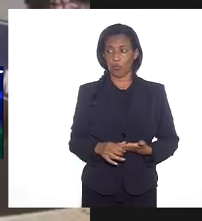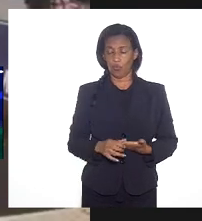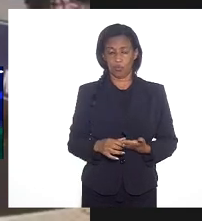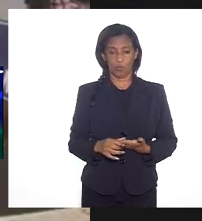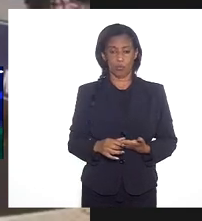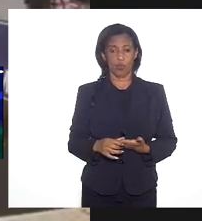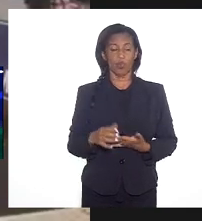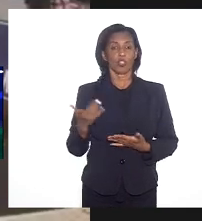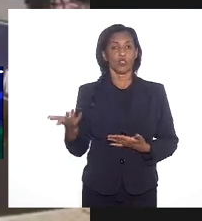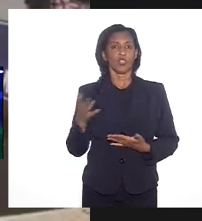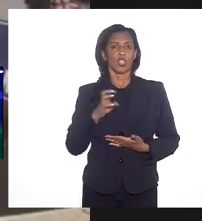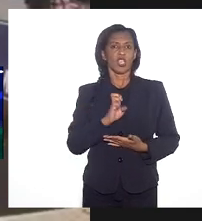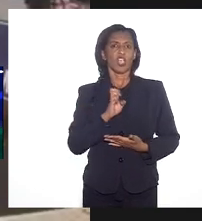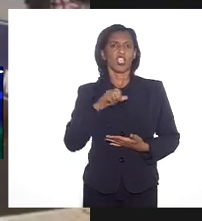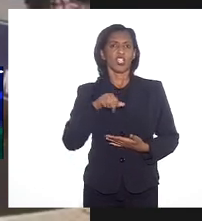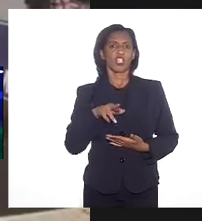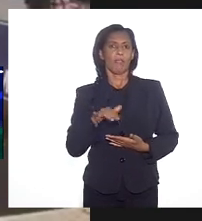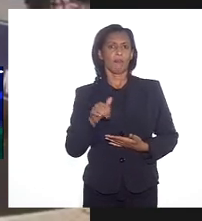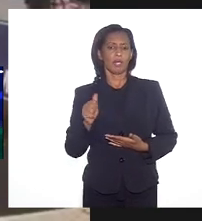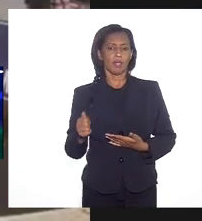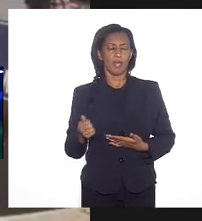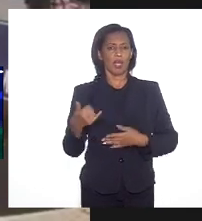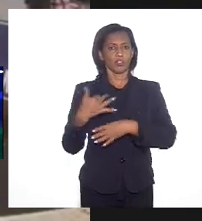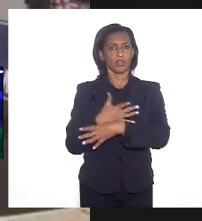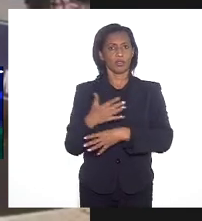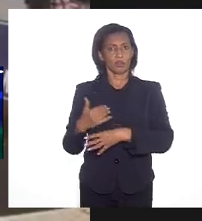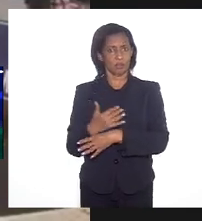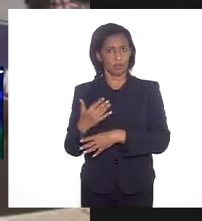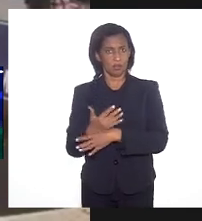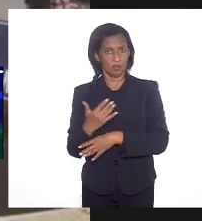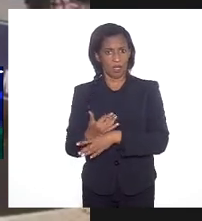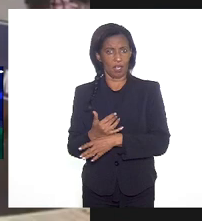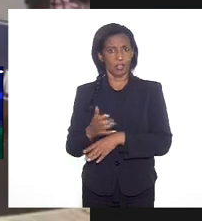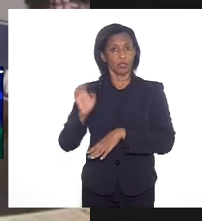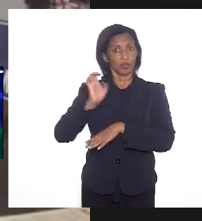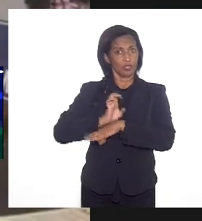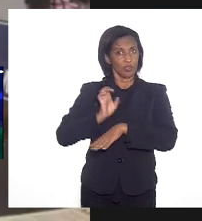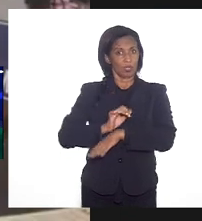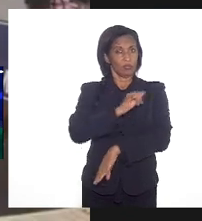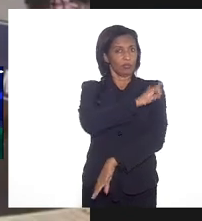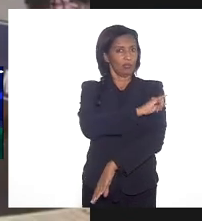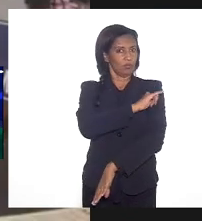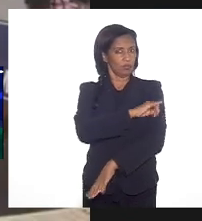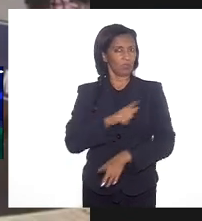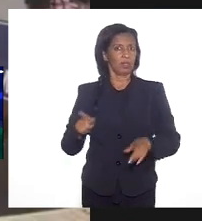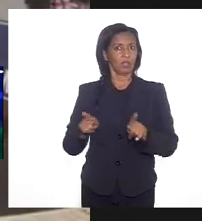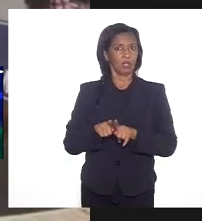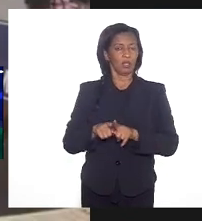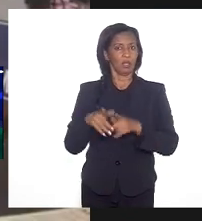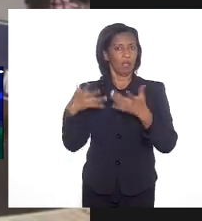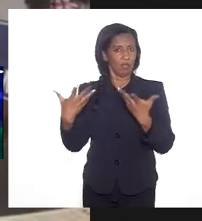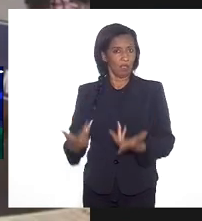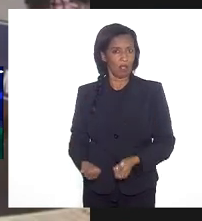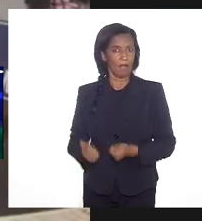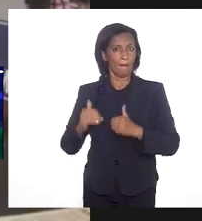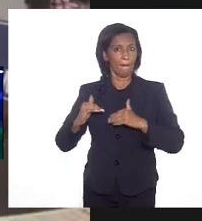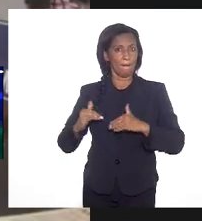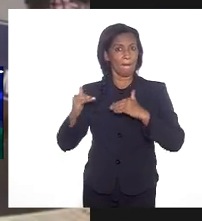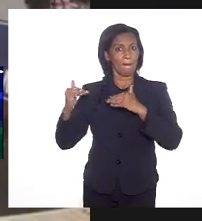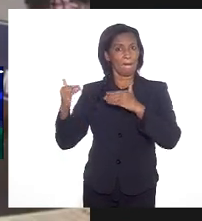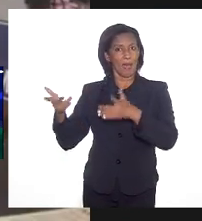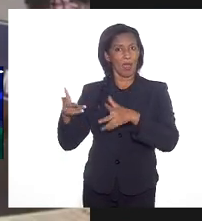instabilidade dentro das cidades do estado do Rio de Janeiro, levando-se em consideração que teremos a maior